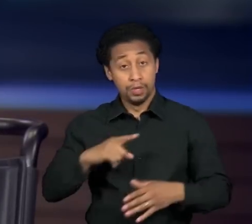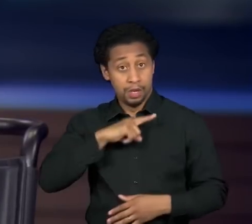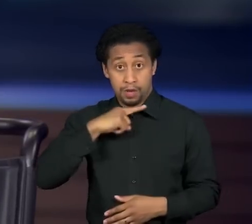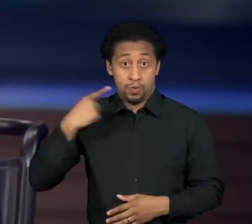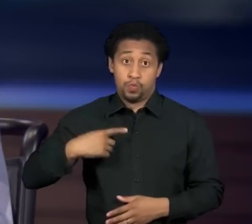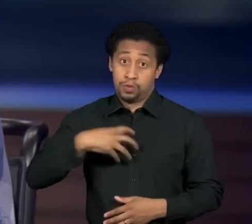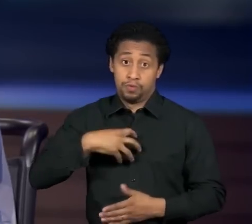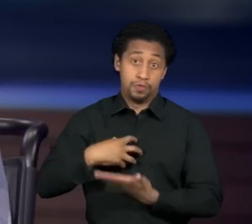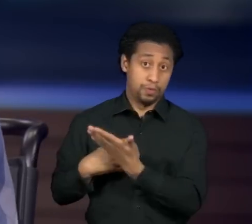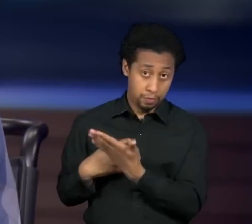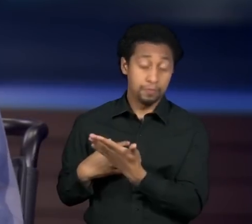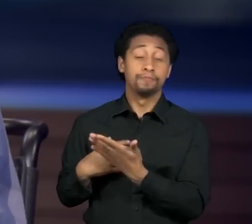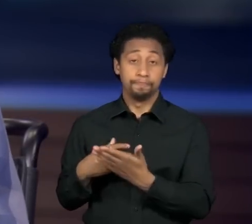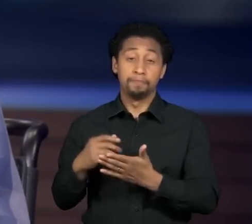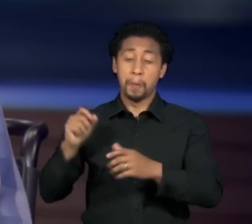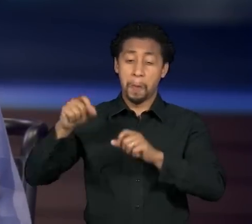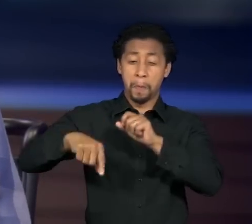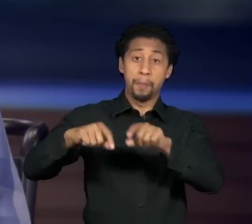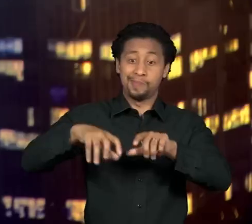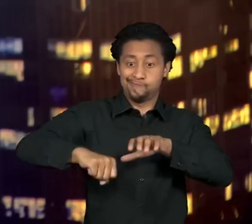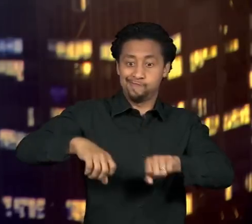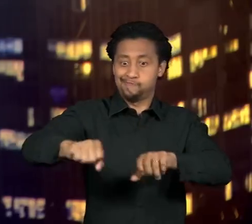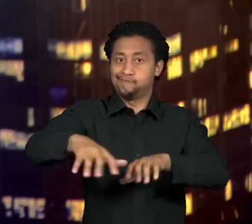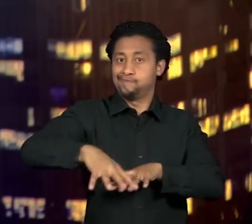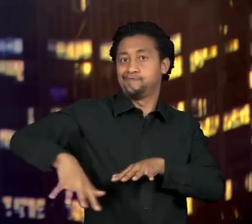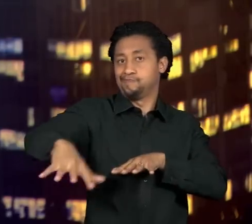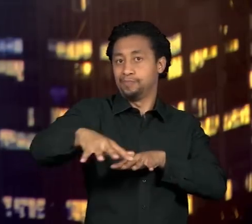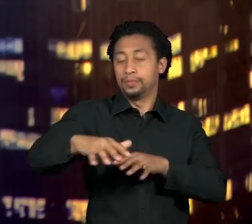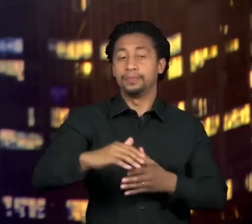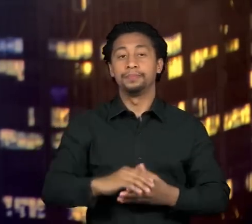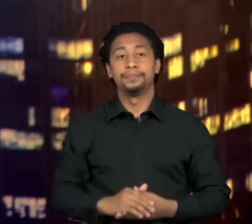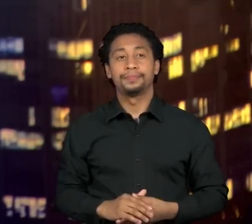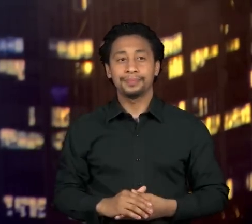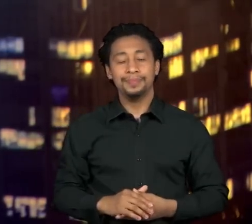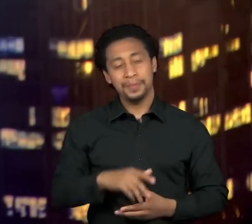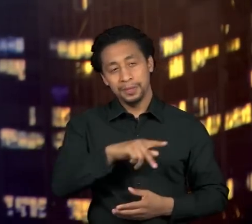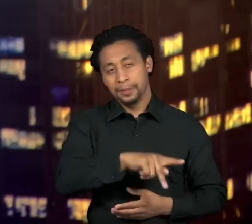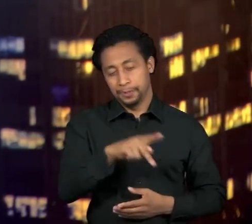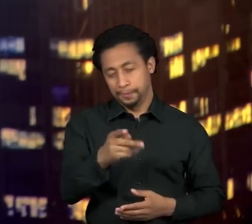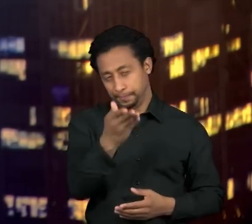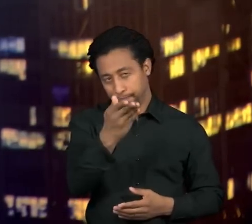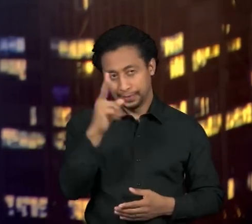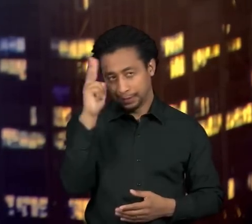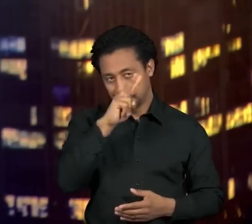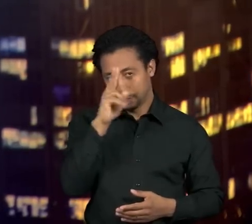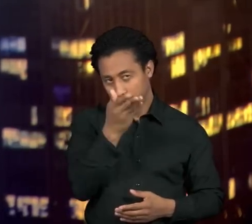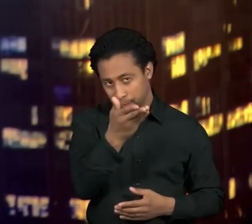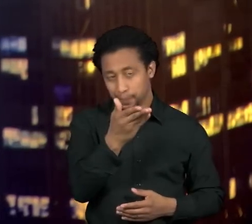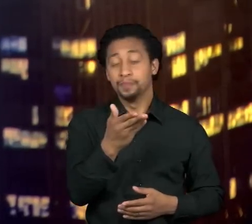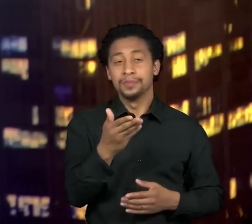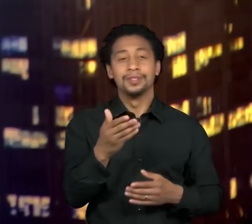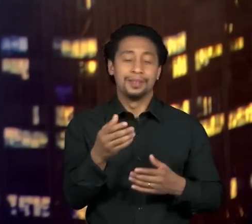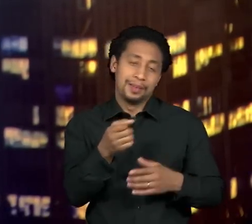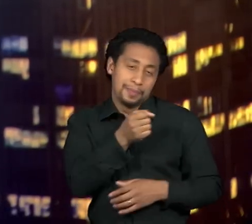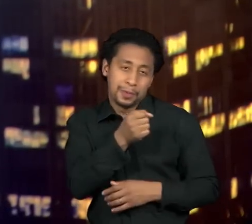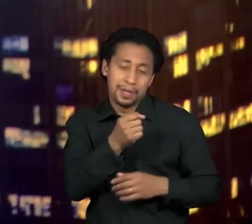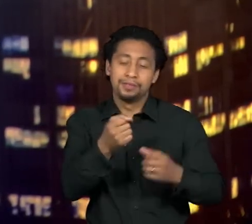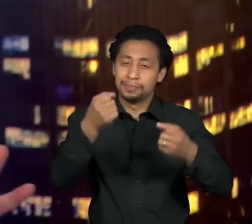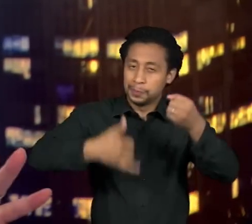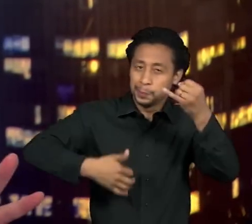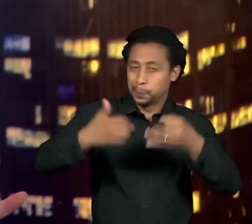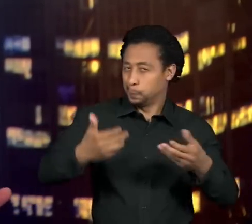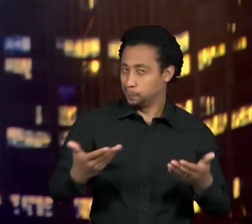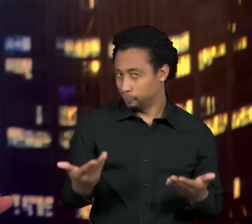províncias anexadas. Agora, como a professora lembrou, né, e o VT no início também, que Zelensky fala que